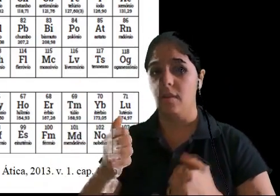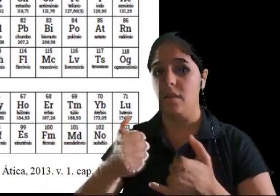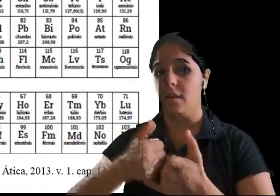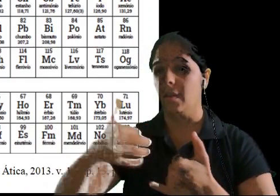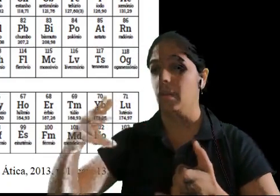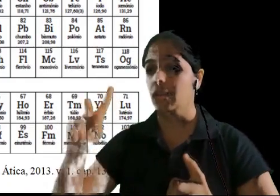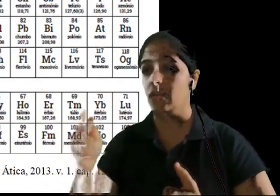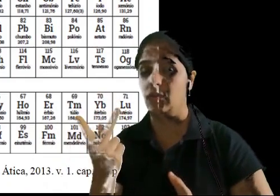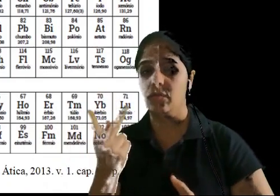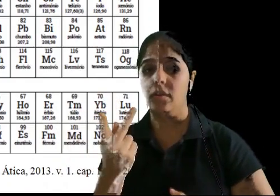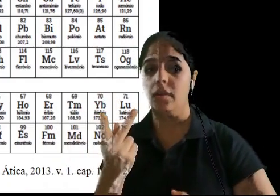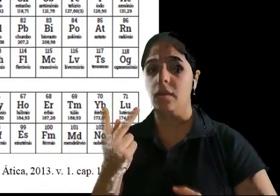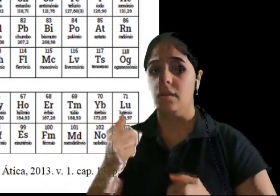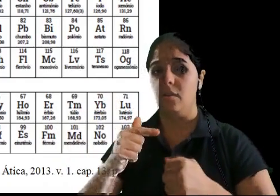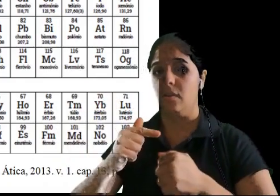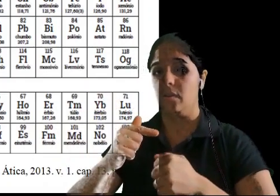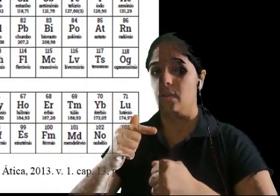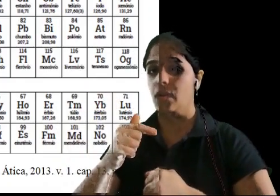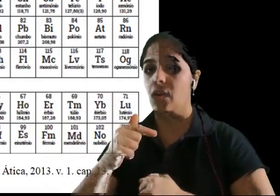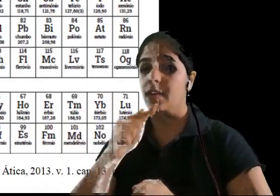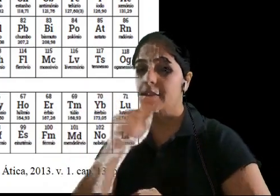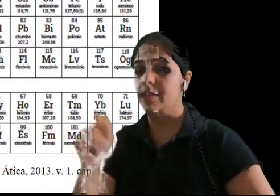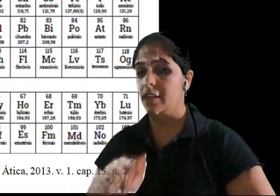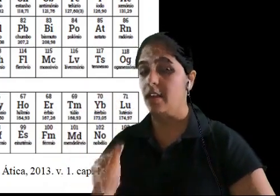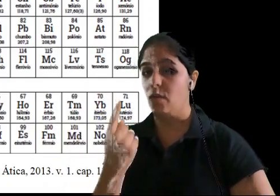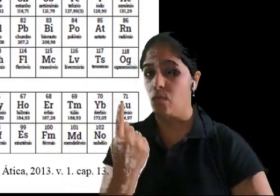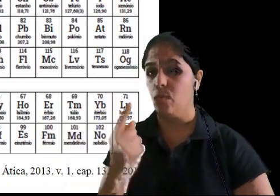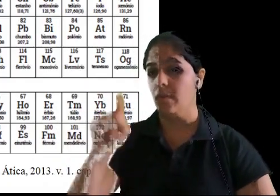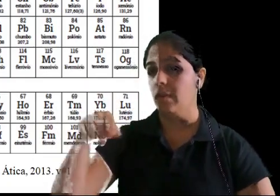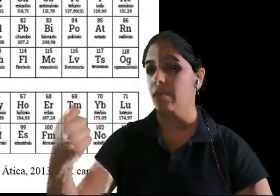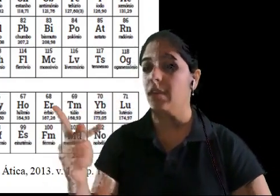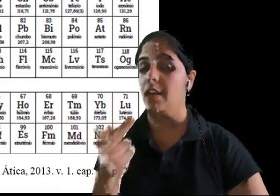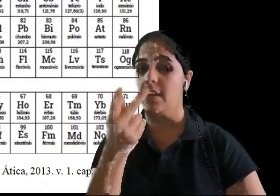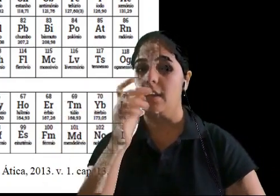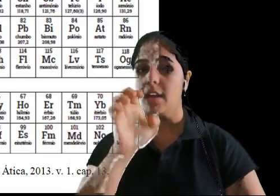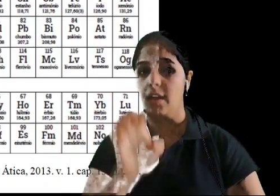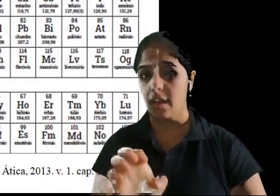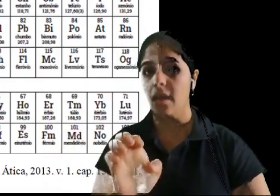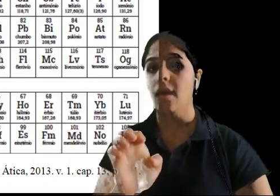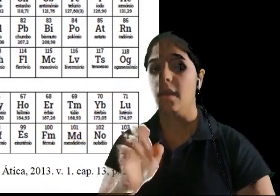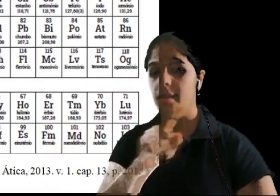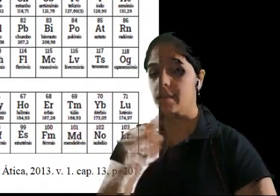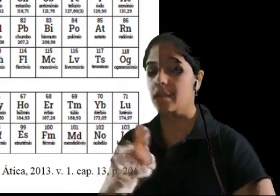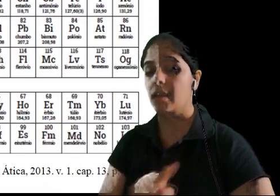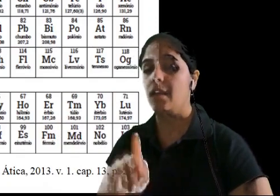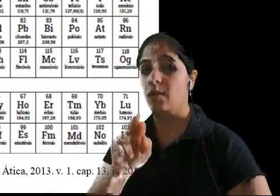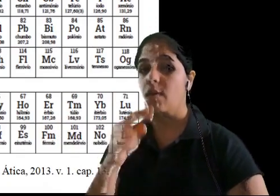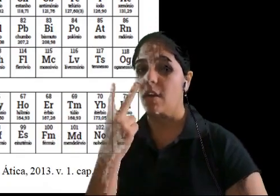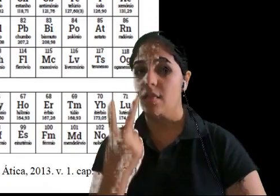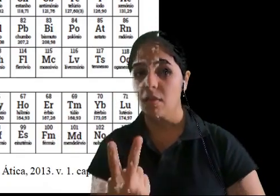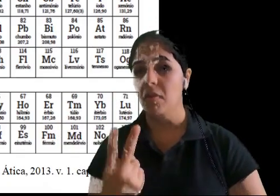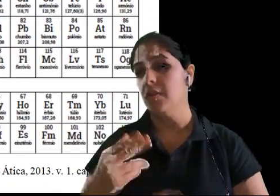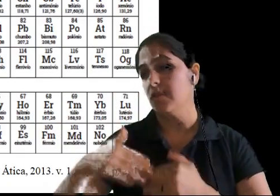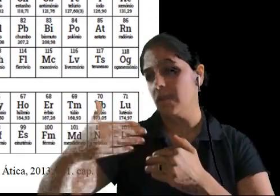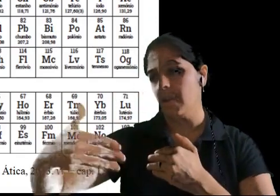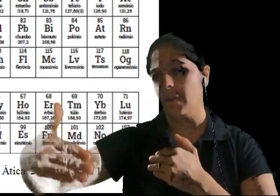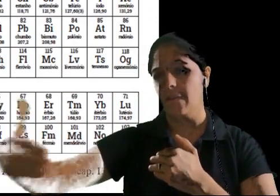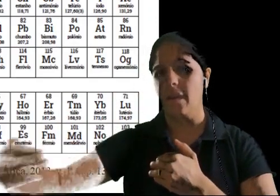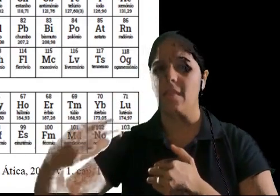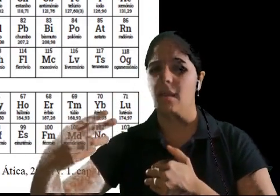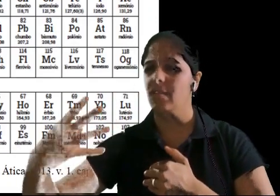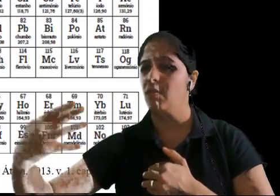o hidrogênio com número atômico igual a 1, seguido pelo hélio, que tem número atômico igual a 2, e